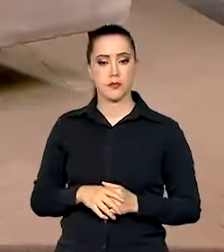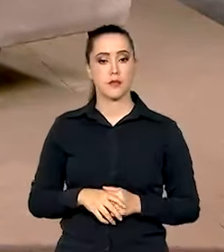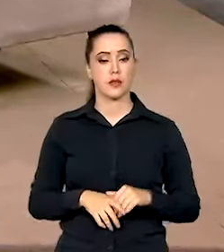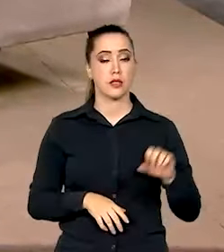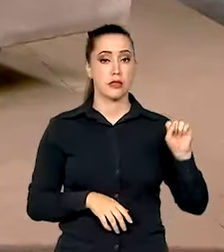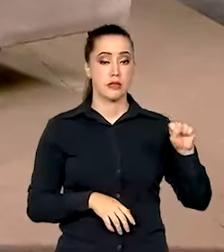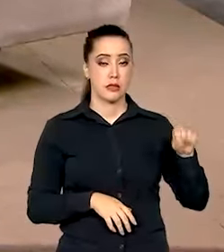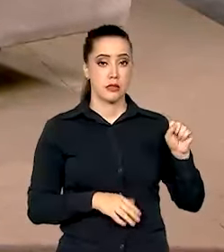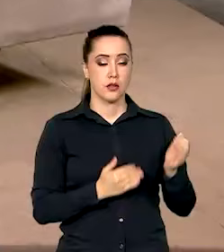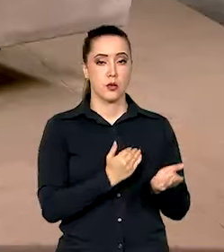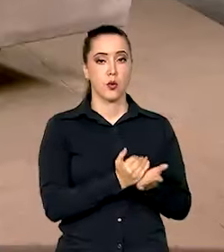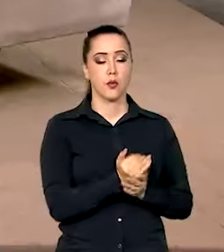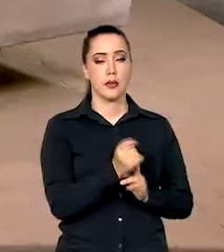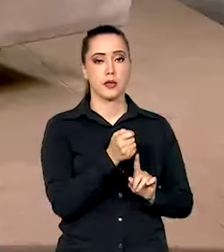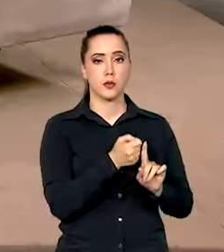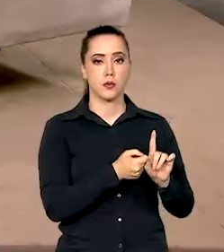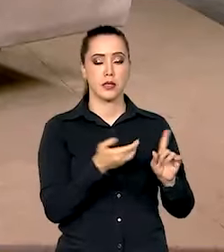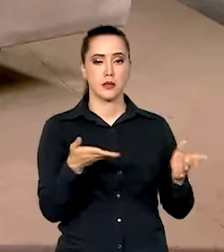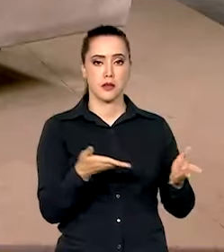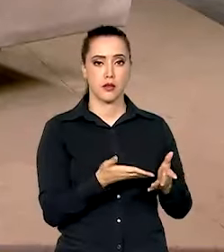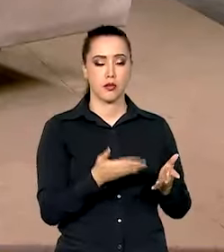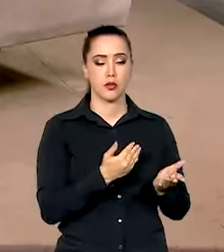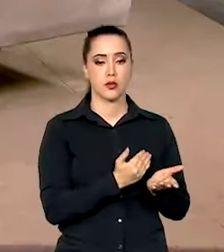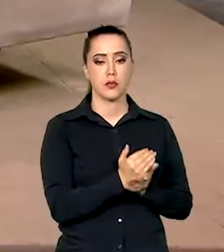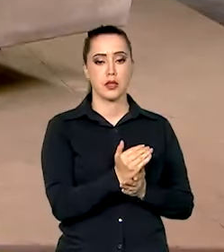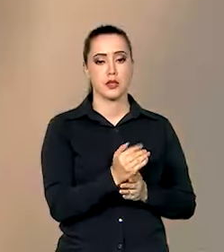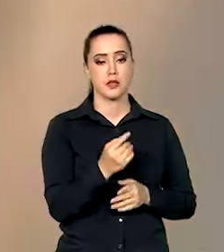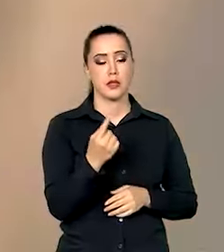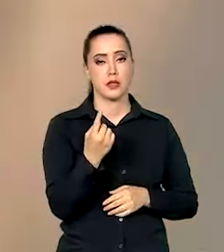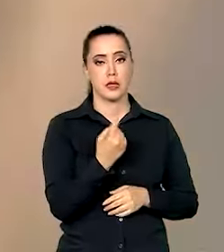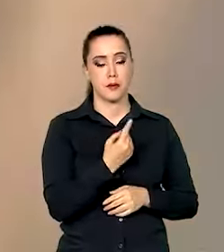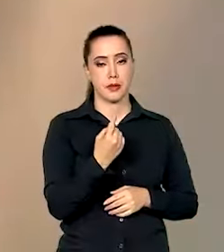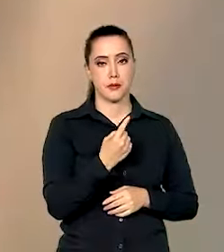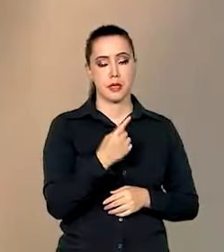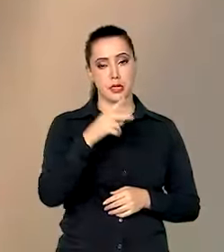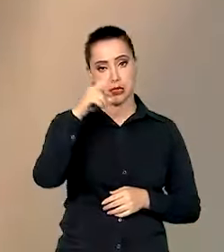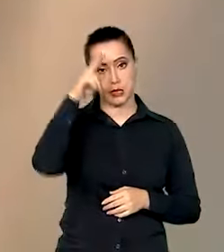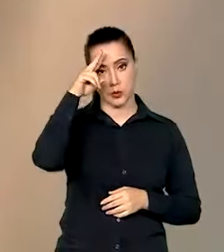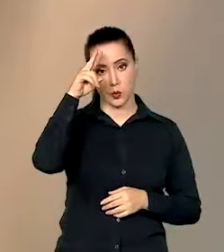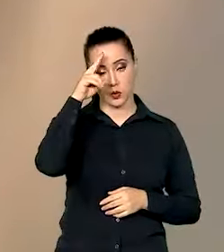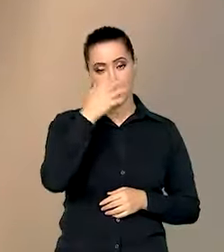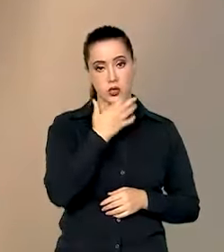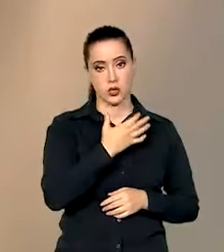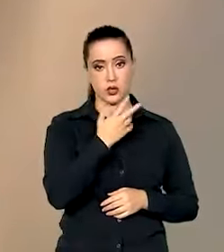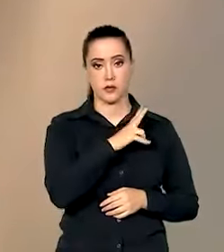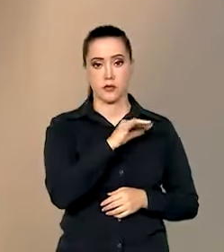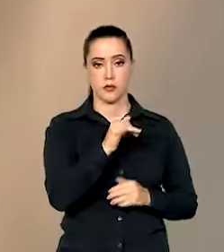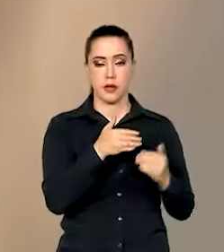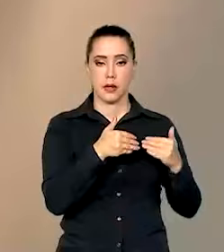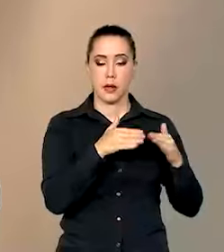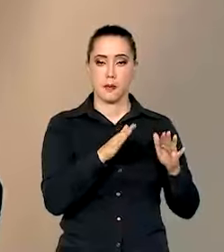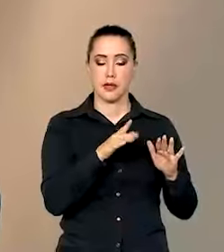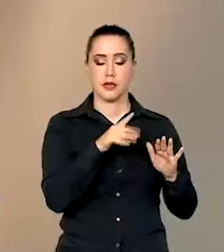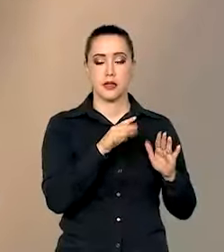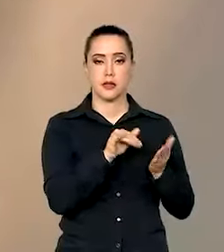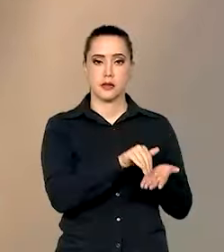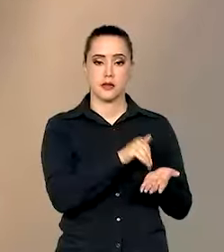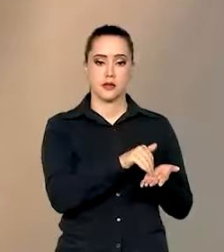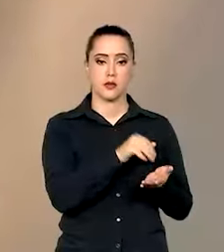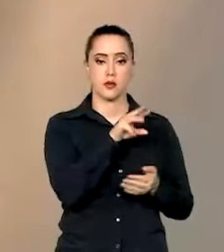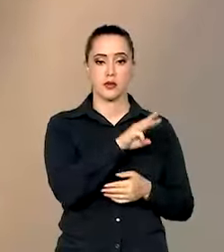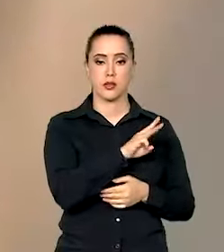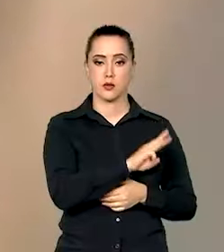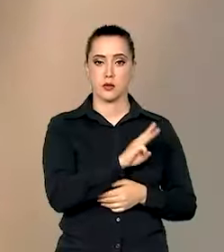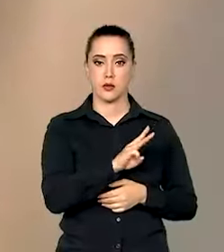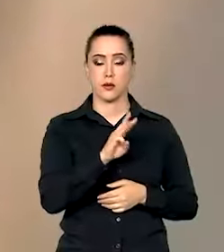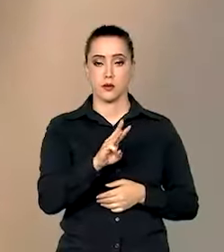no início do mês agora, a partir da primeira segunda-feira de dezembro, a gente vai abrir as inscrições pela